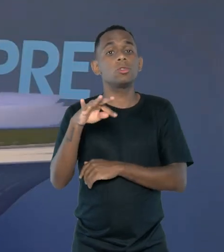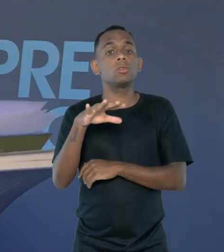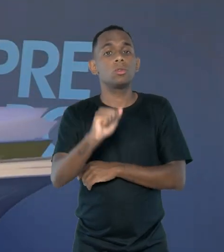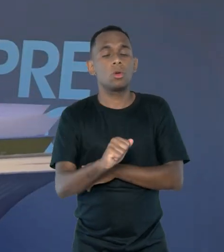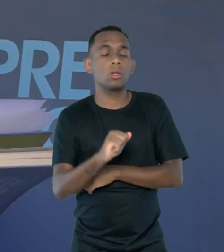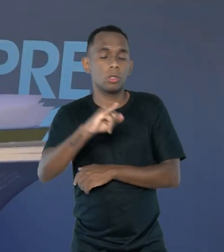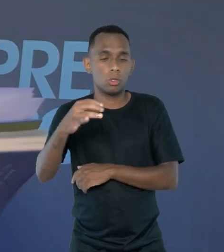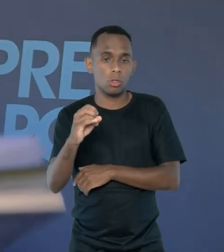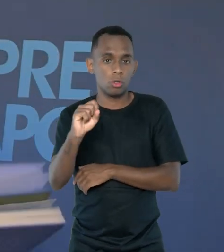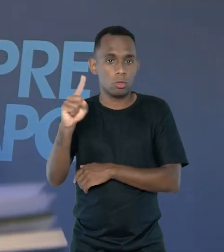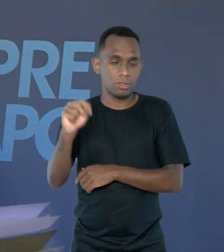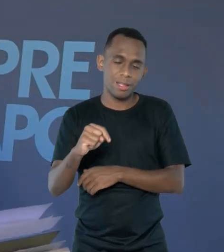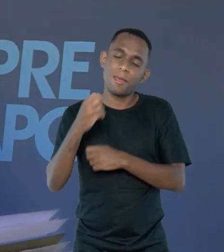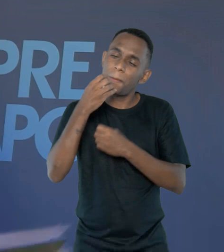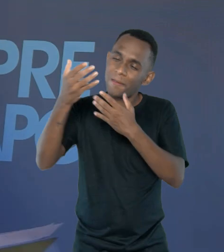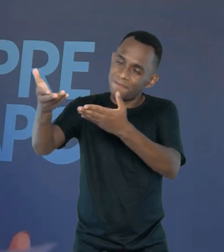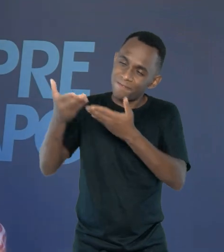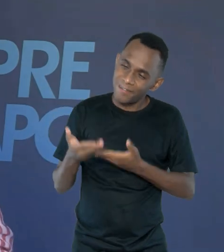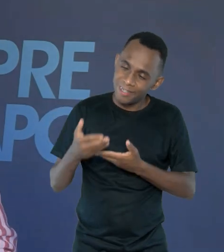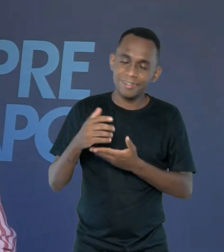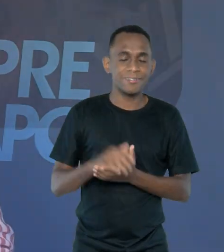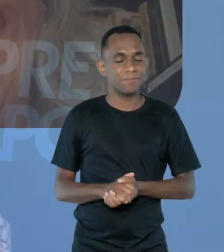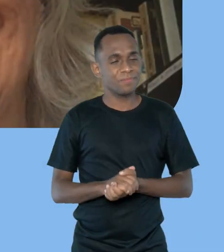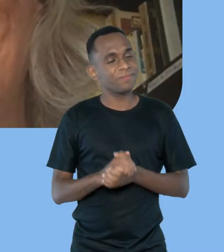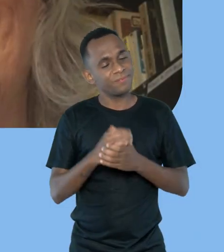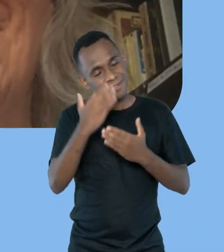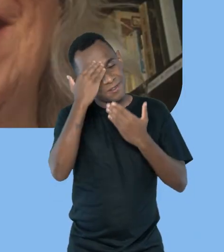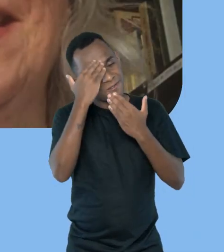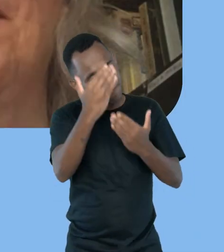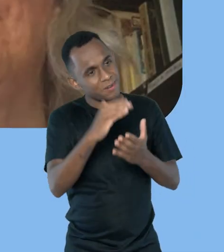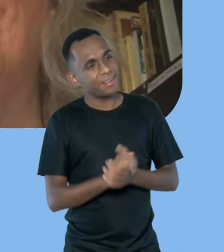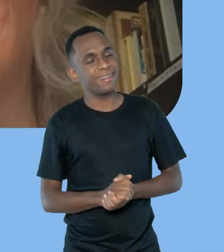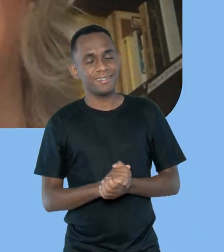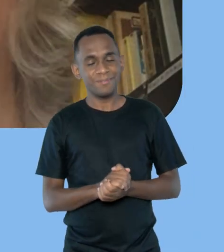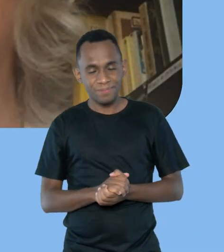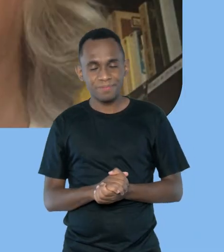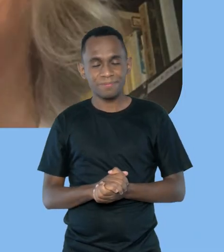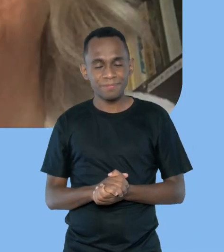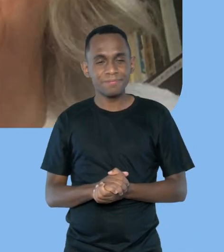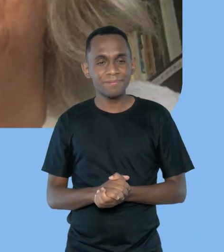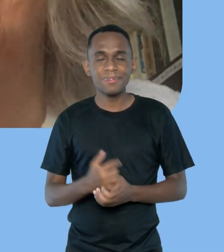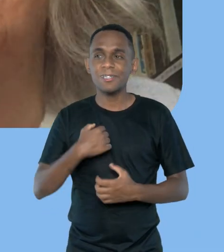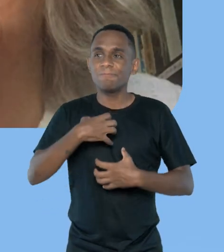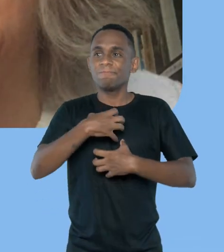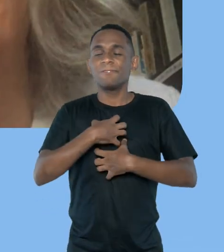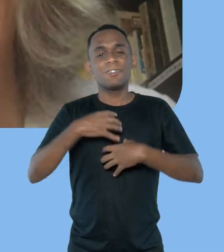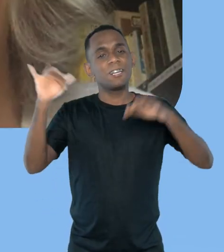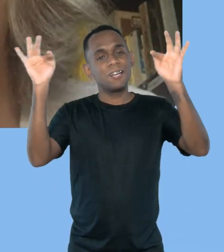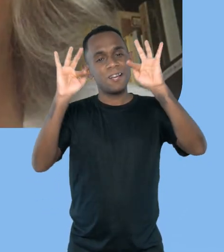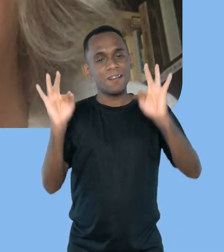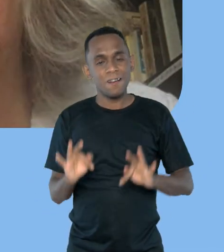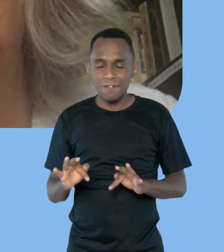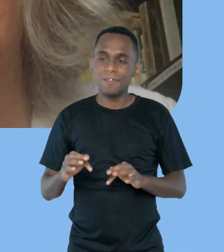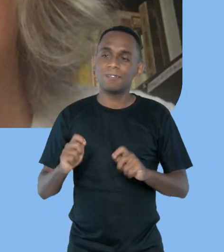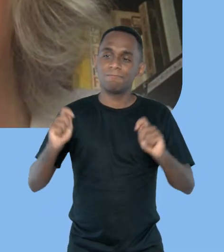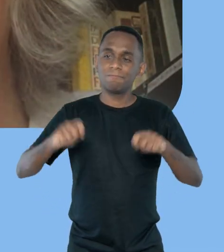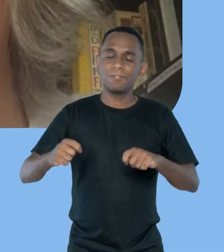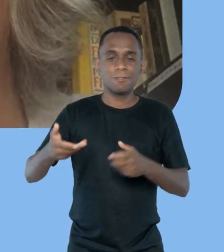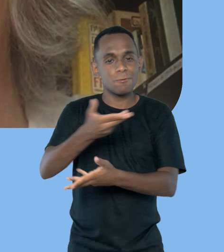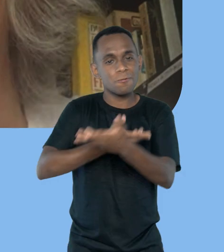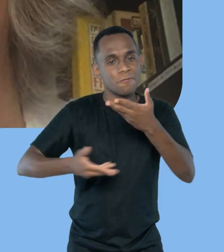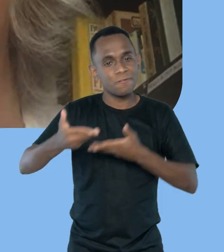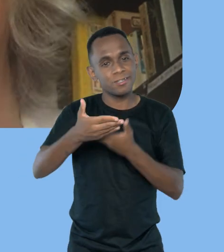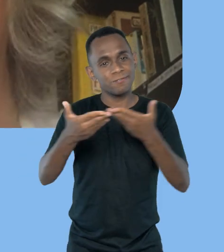José Olímpio. Bem-vinda, Graça. Muito obrigada. Eu aqui estou muito feliz de estar aqui para conversar com